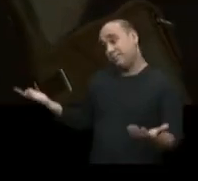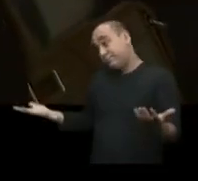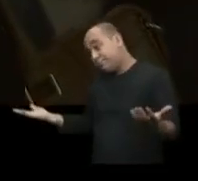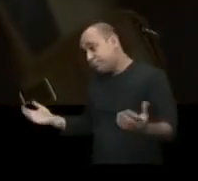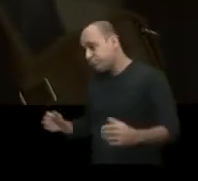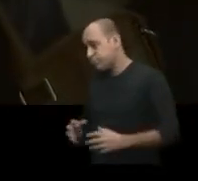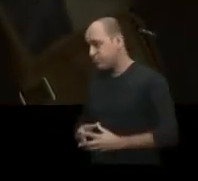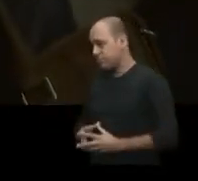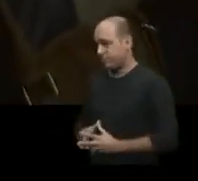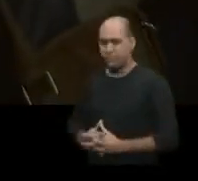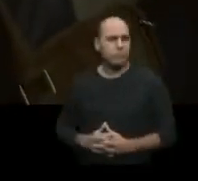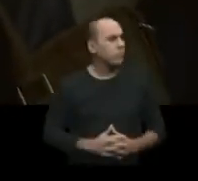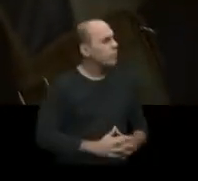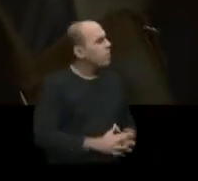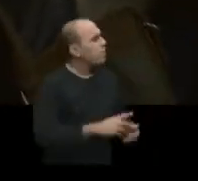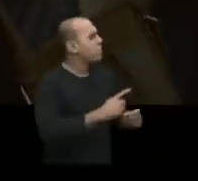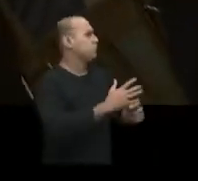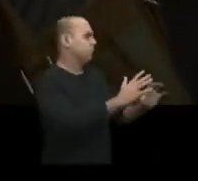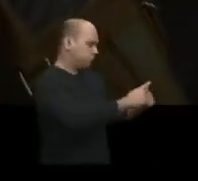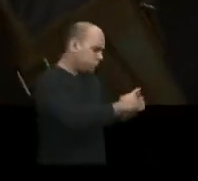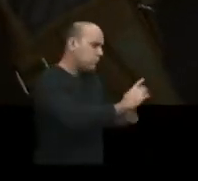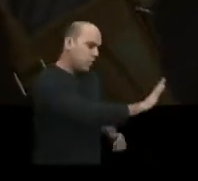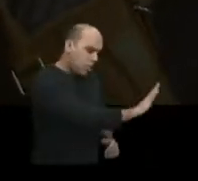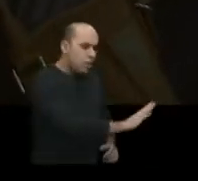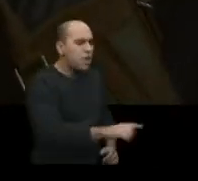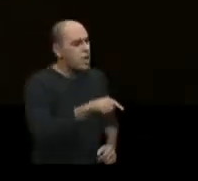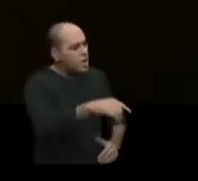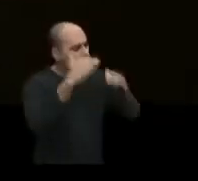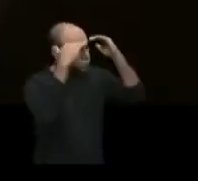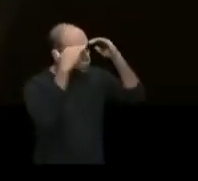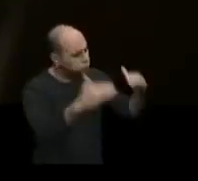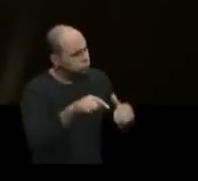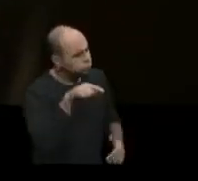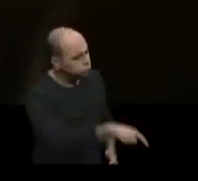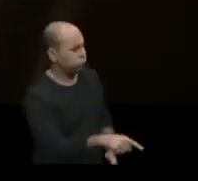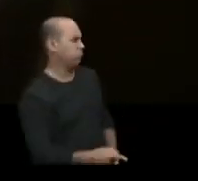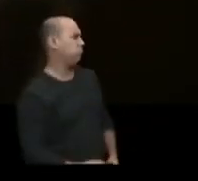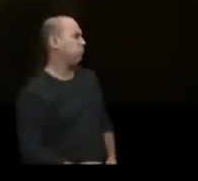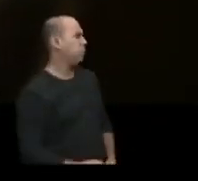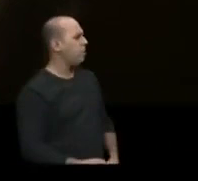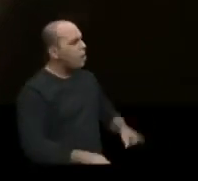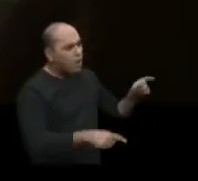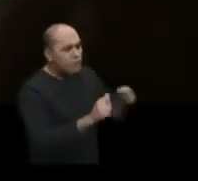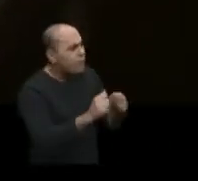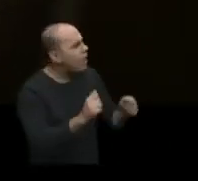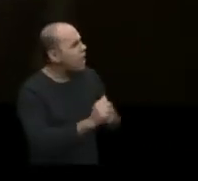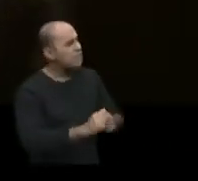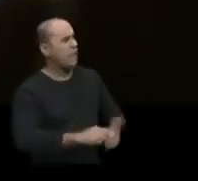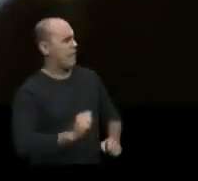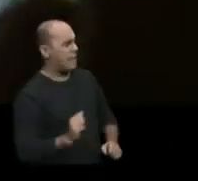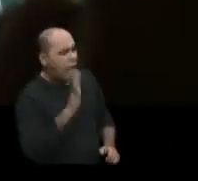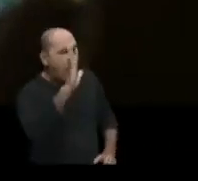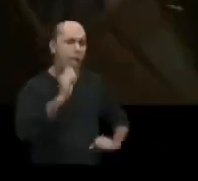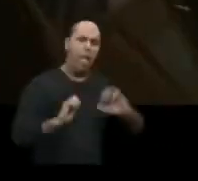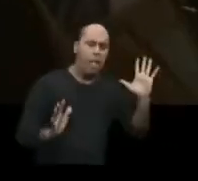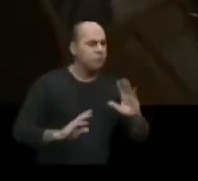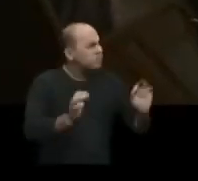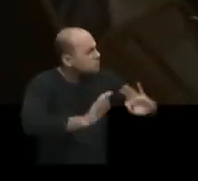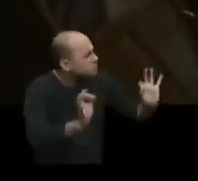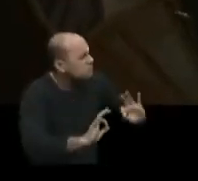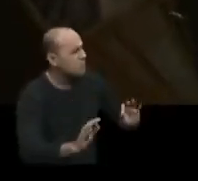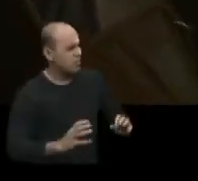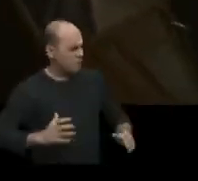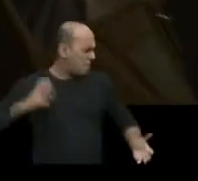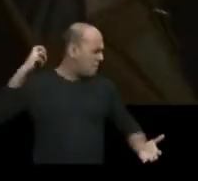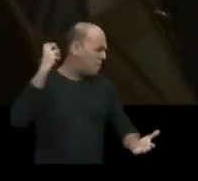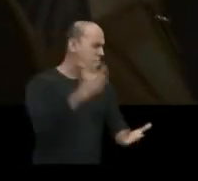Doutor, o meu filho merece respeito. Vocês vão fazer por ele tudo o que for preciso